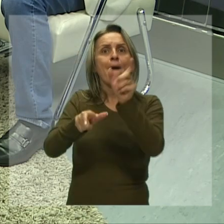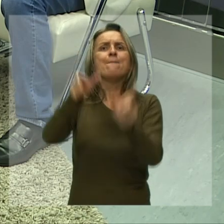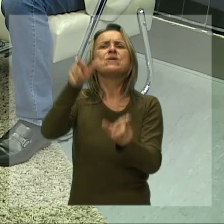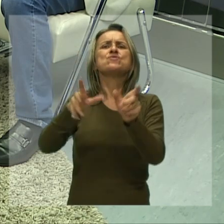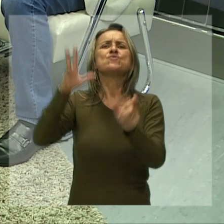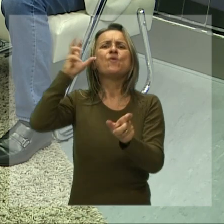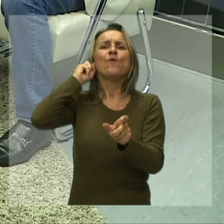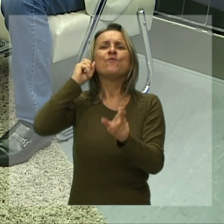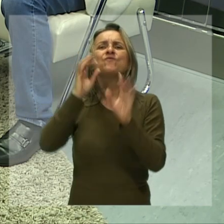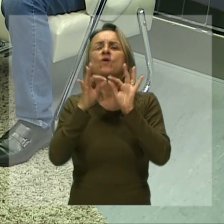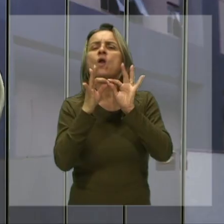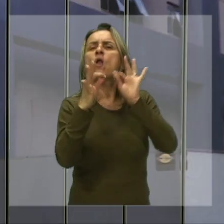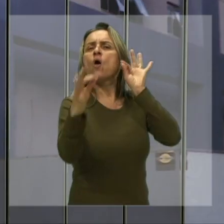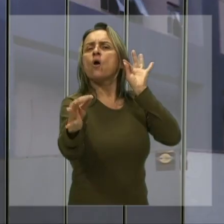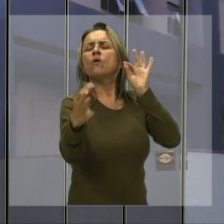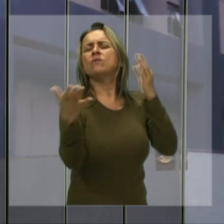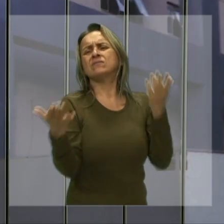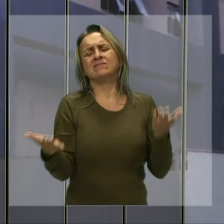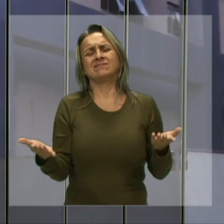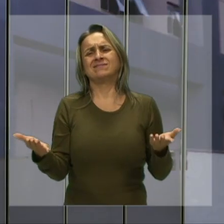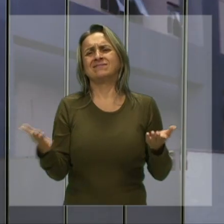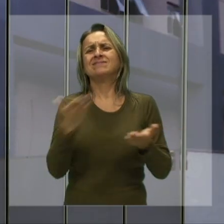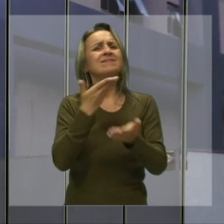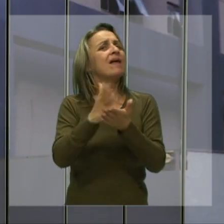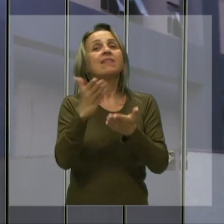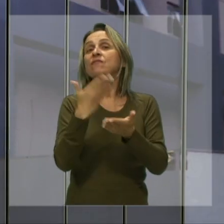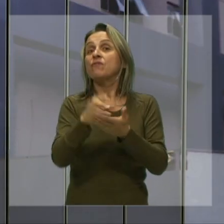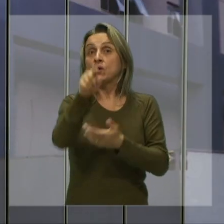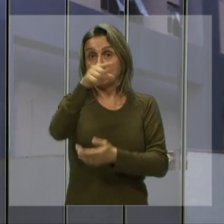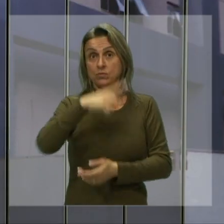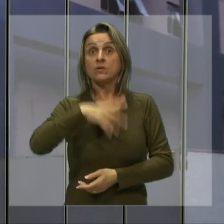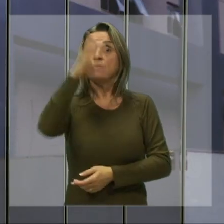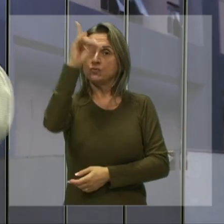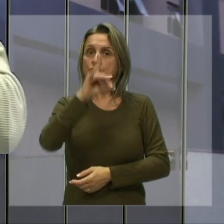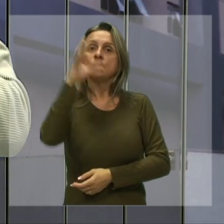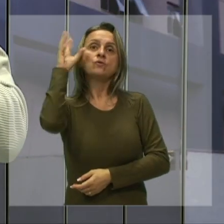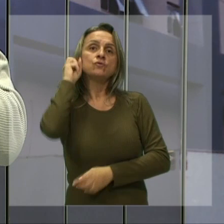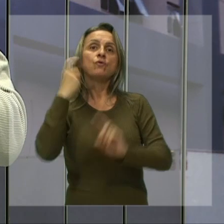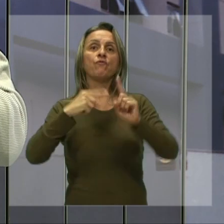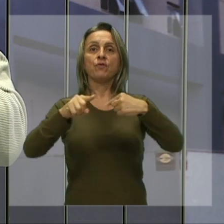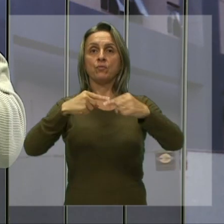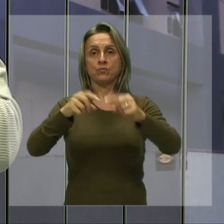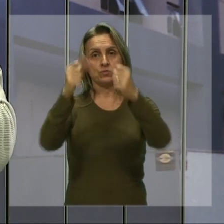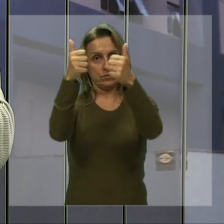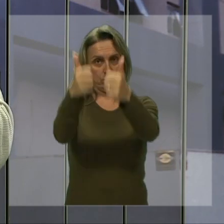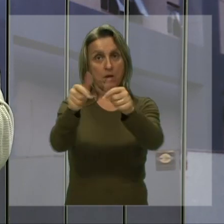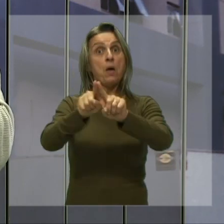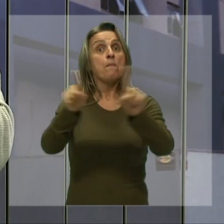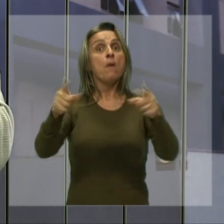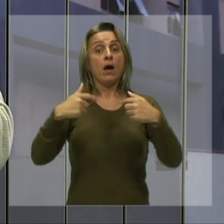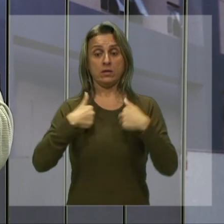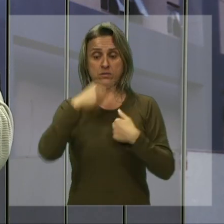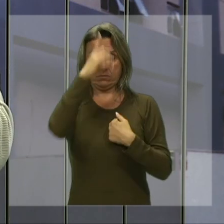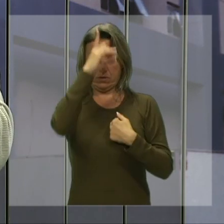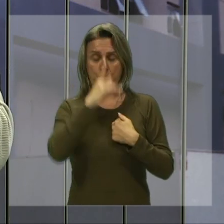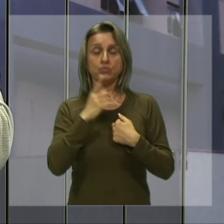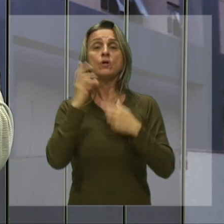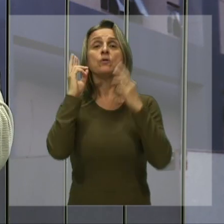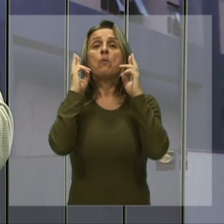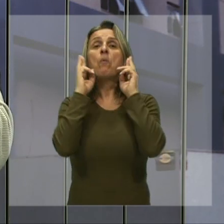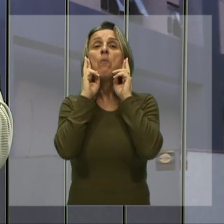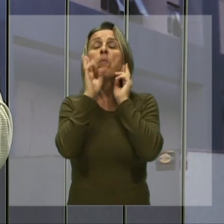pô. Assim, ó, tu tens o direito de ouvir a tua música, mas eu tenho o direito de não ouvir música nenhuma se eu